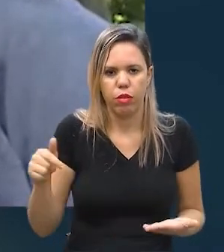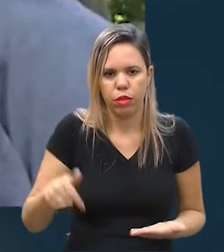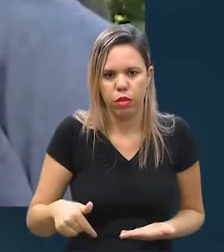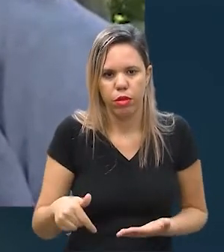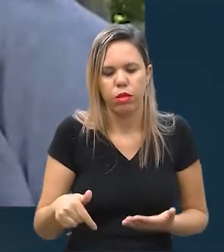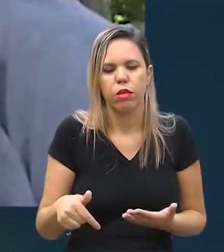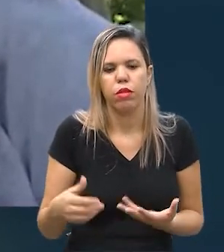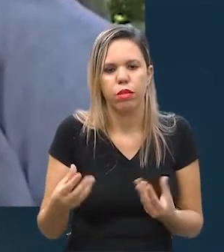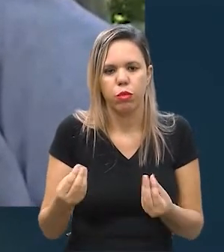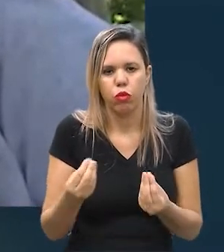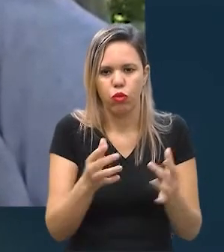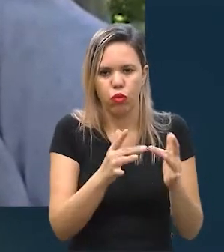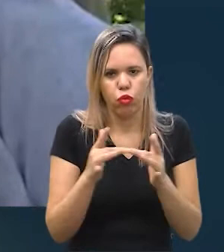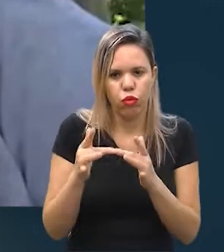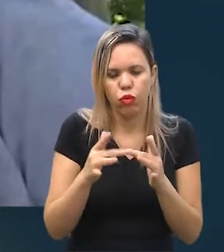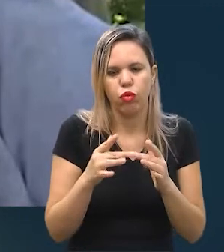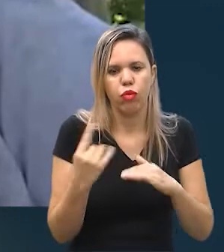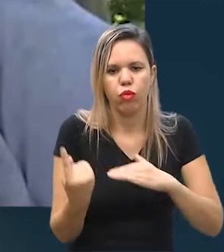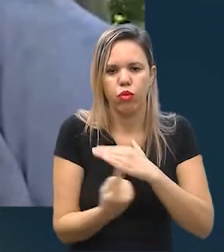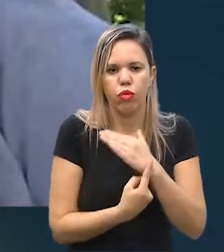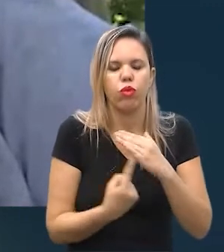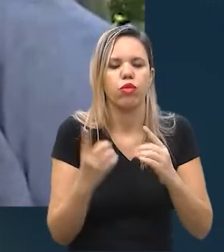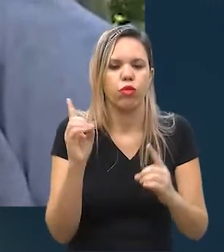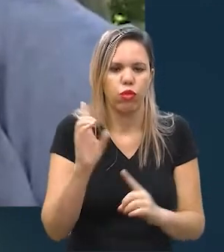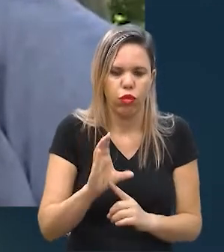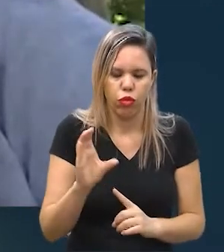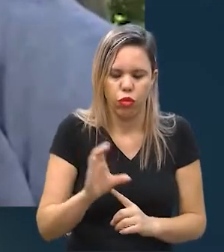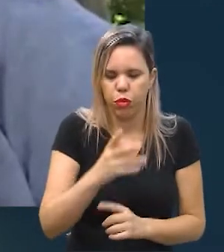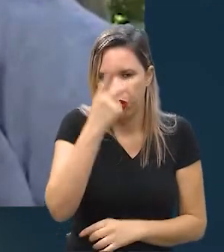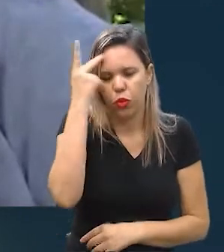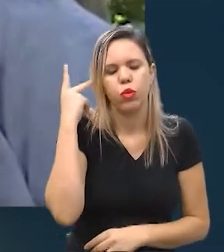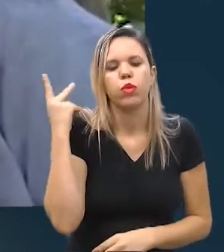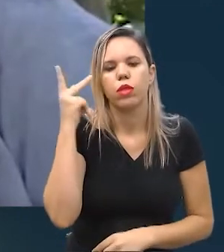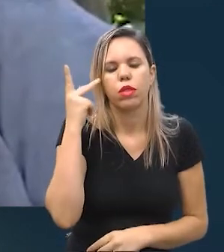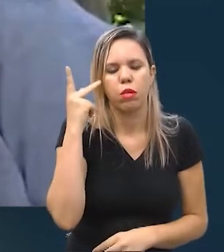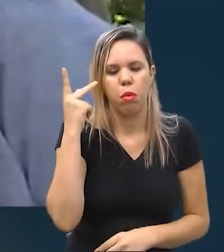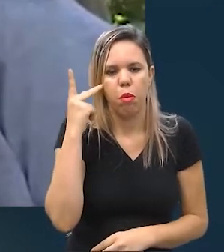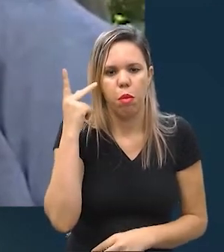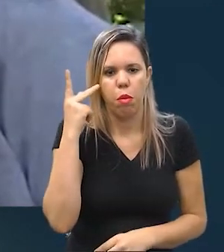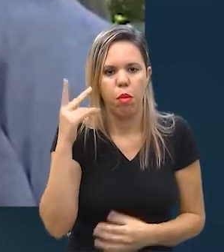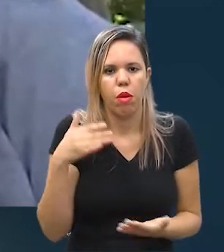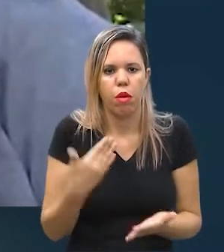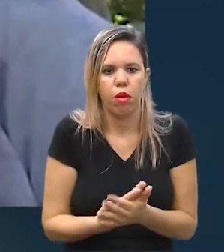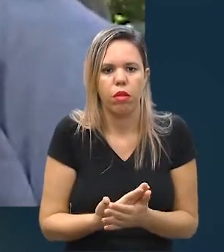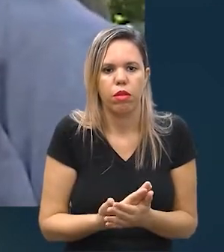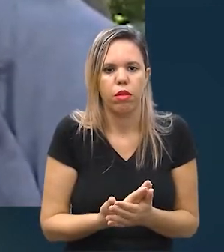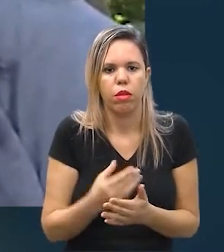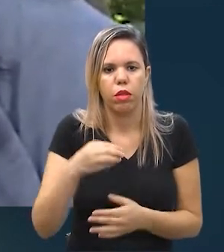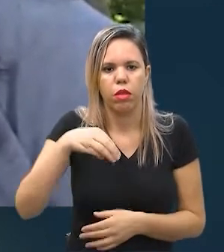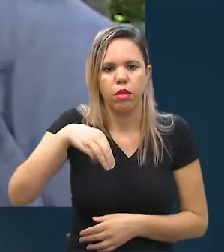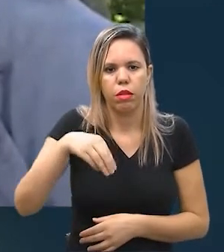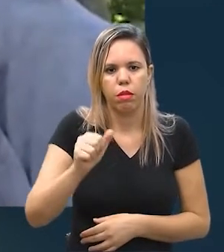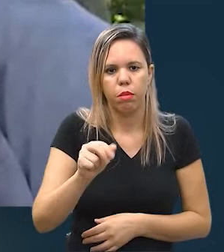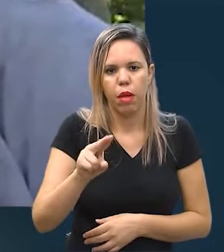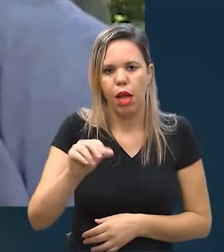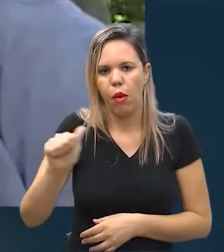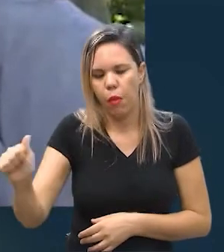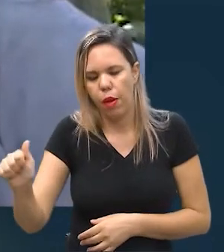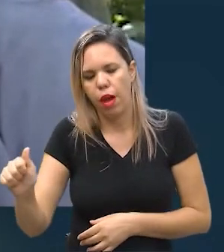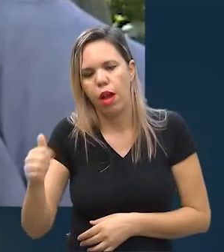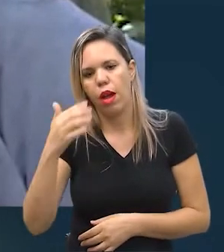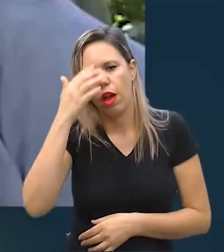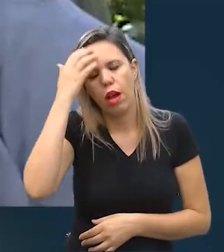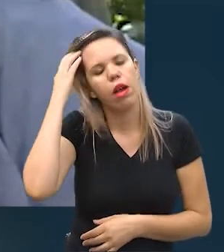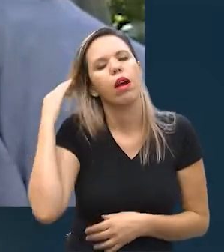gente recebe muitos contatos de clientes de São Paulo, até mesmo Mauá, Mauá, outras Ribeirão regiões ali Pires.